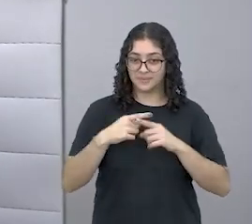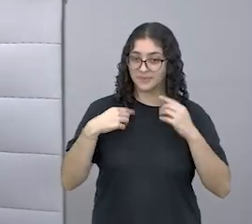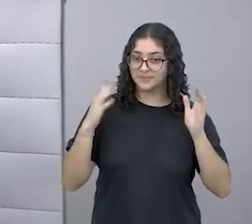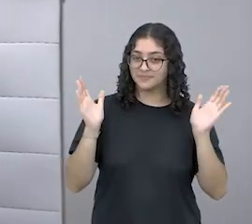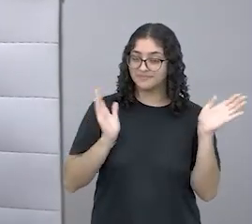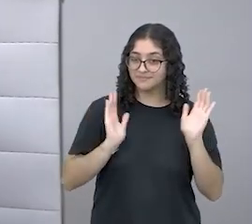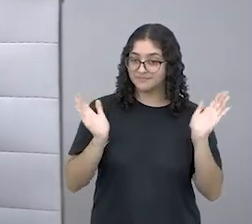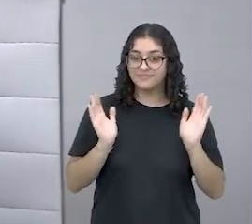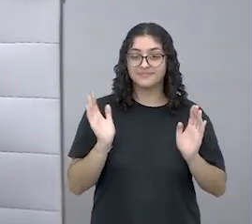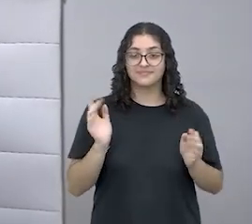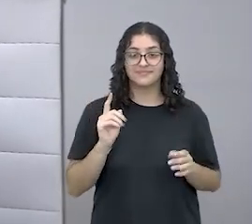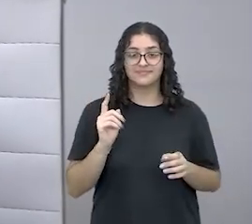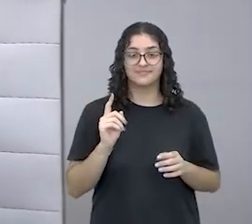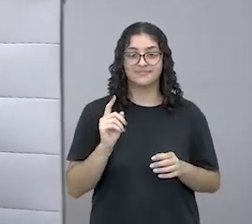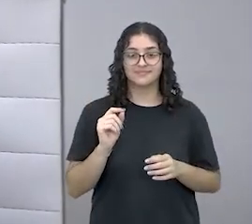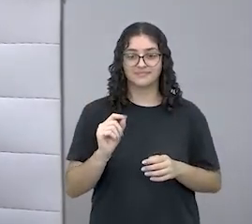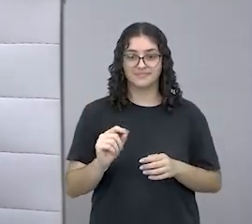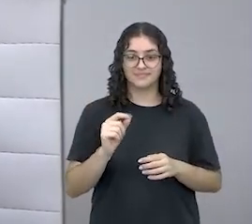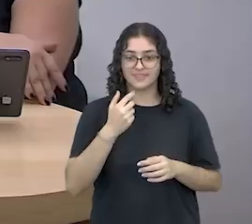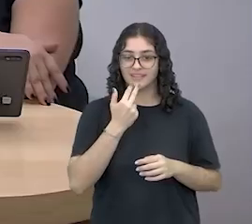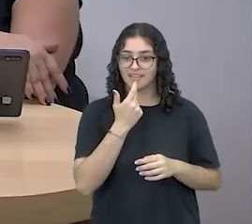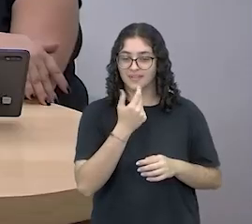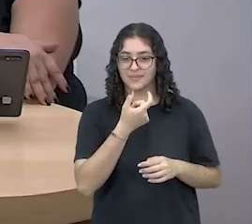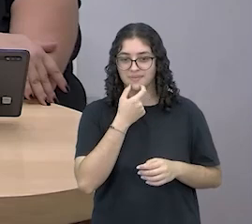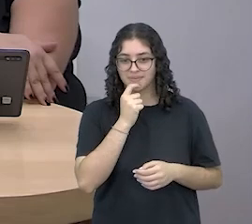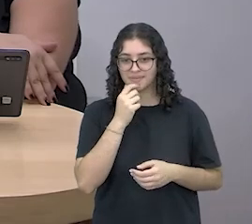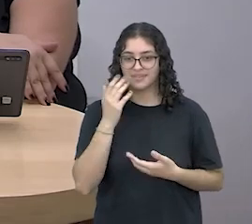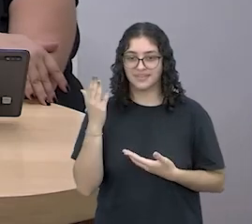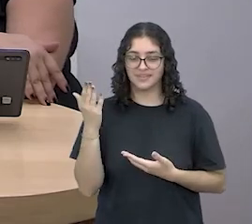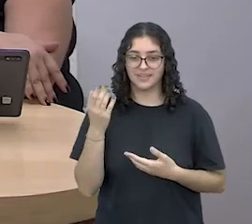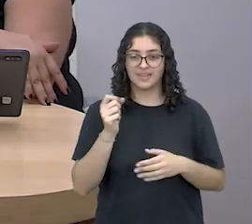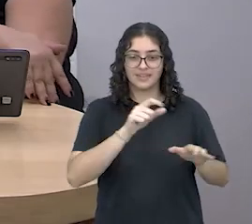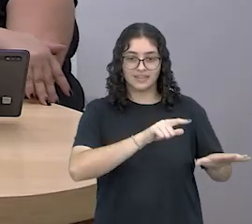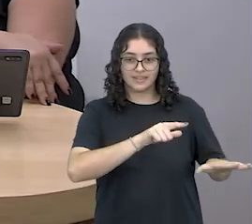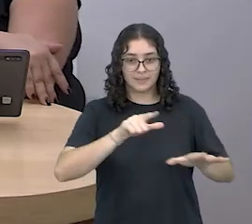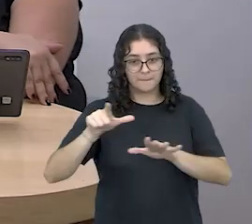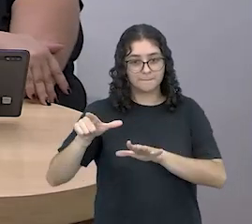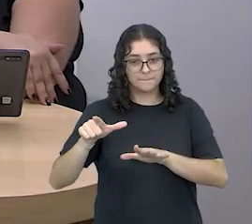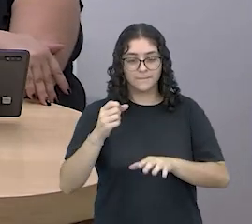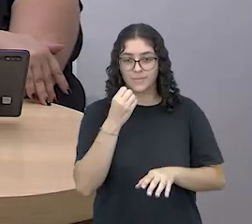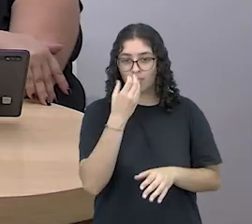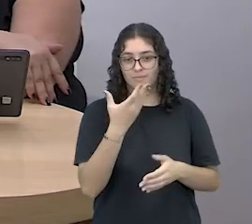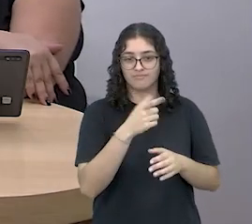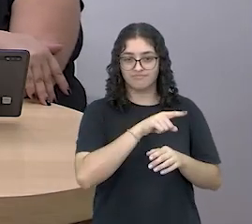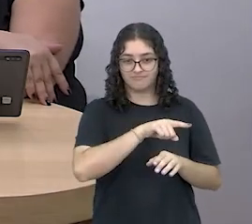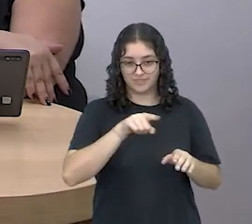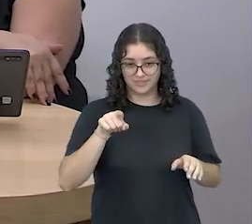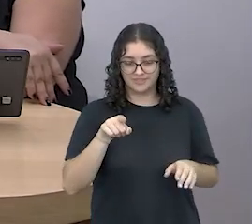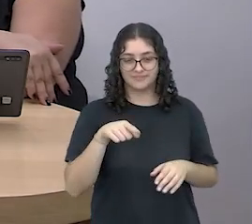Uma lovely week for us. Uma semana adorável